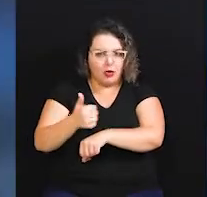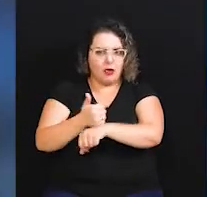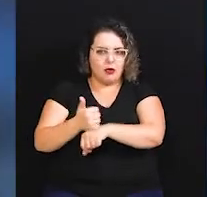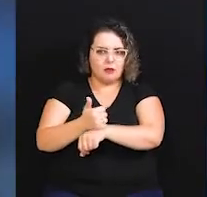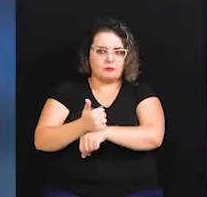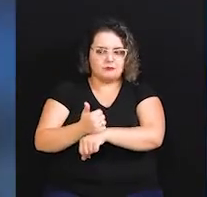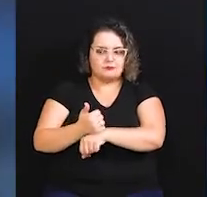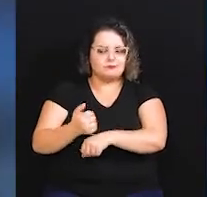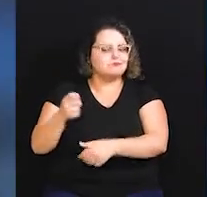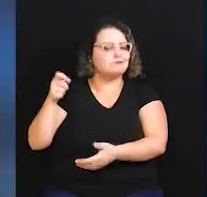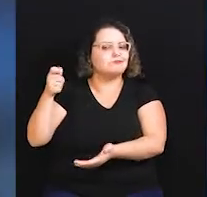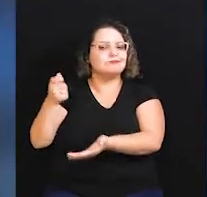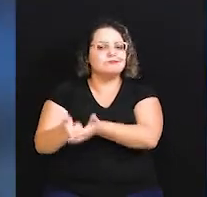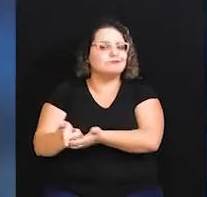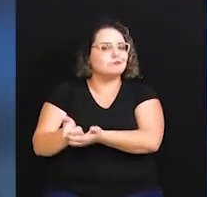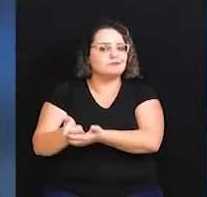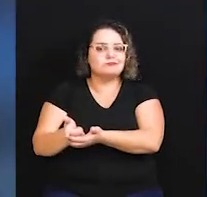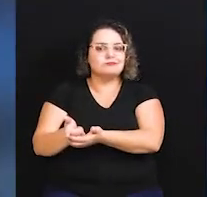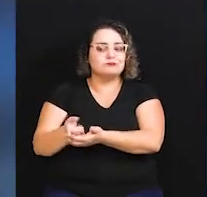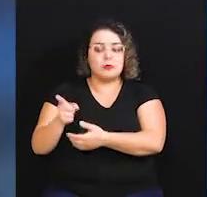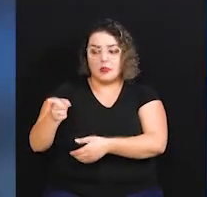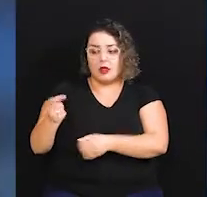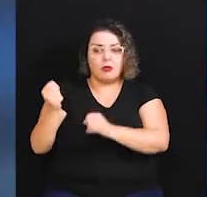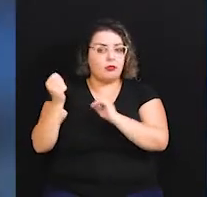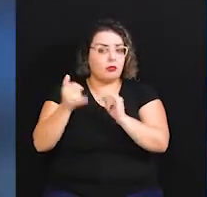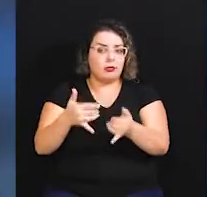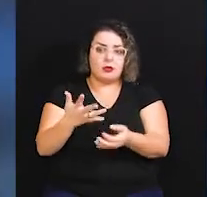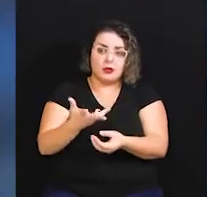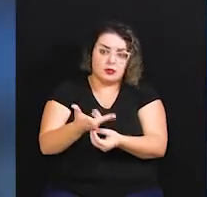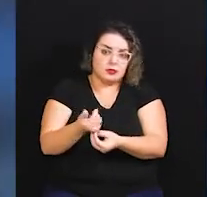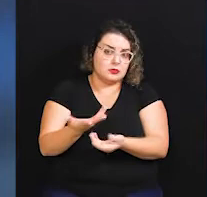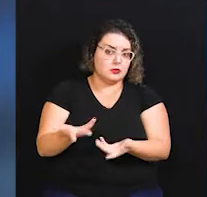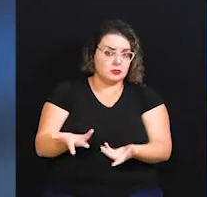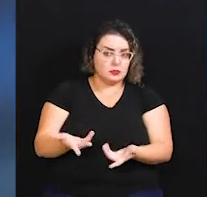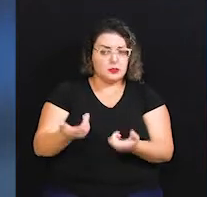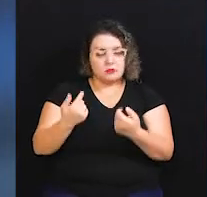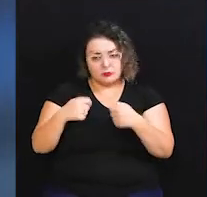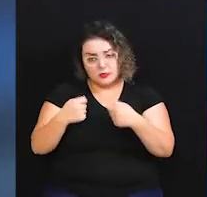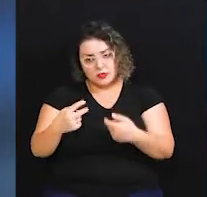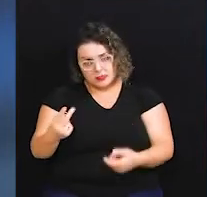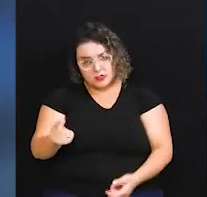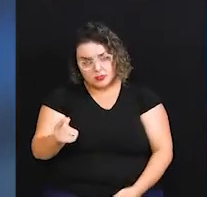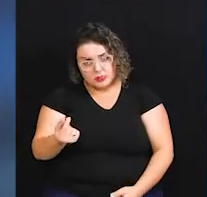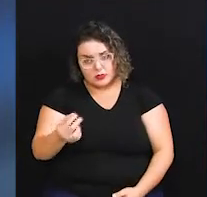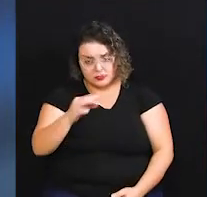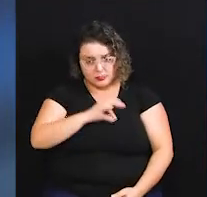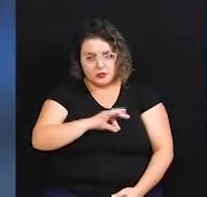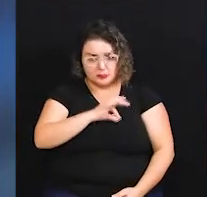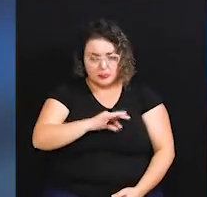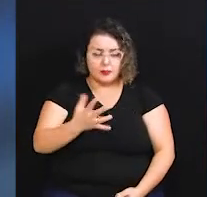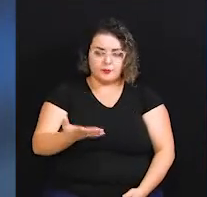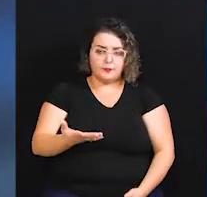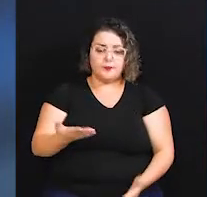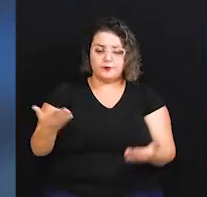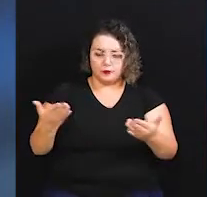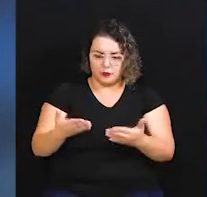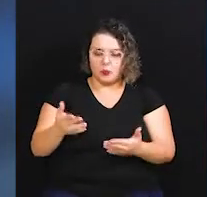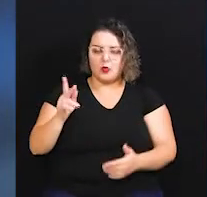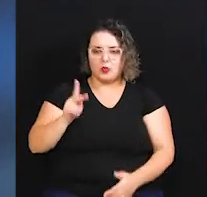e não remunerar, ele desiste da arte. Ele precisa desse valor. Então,